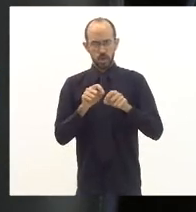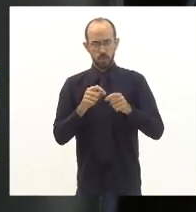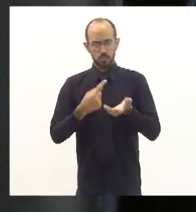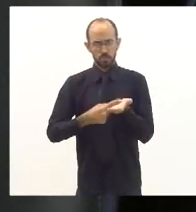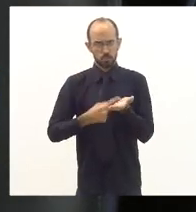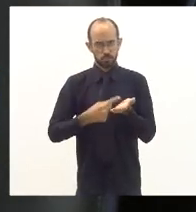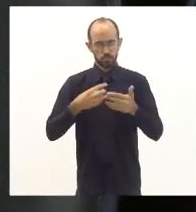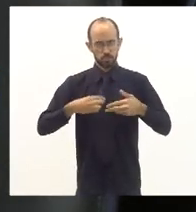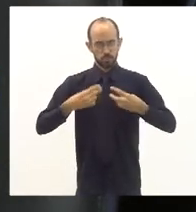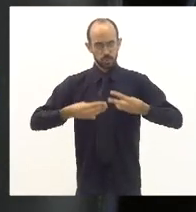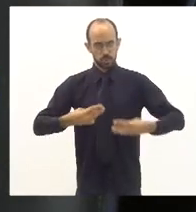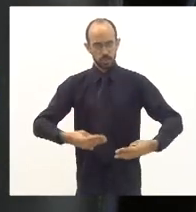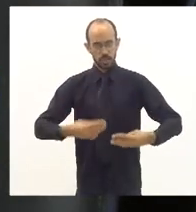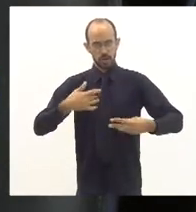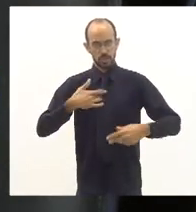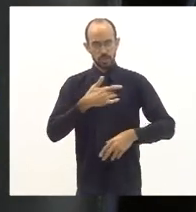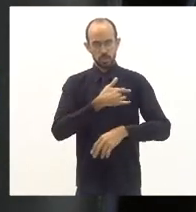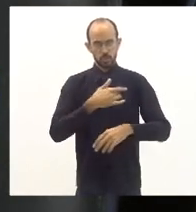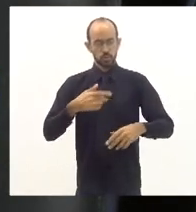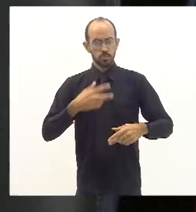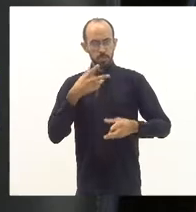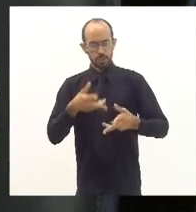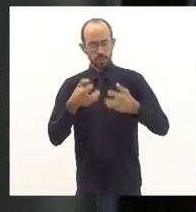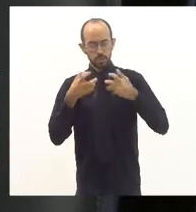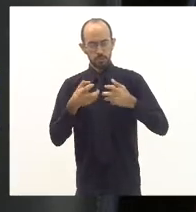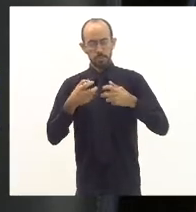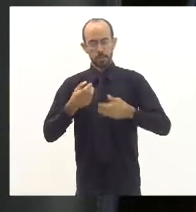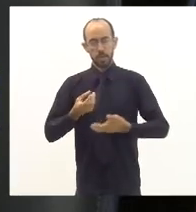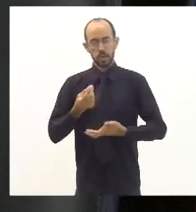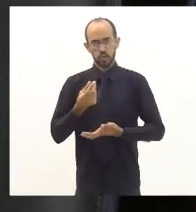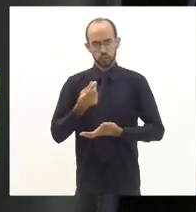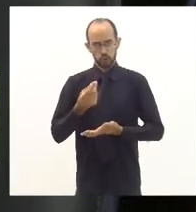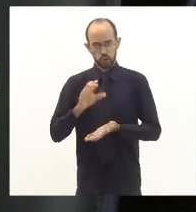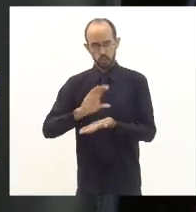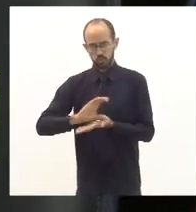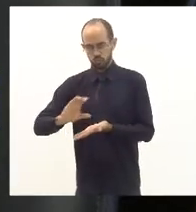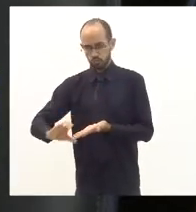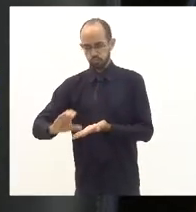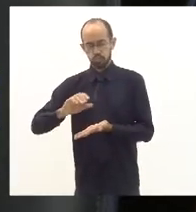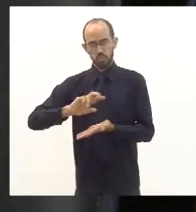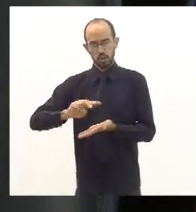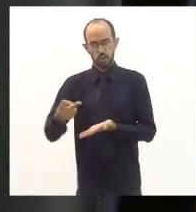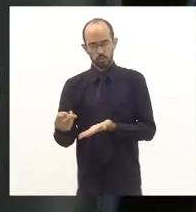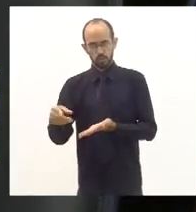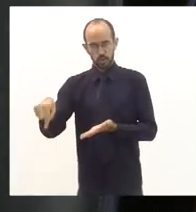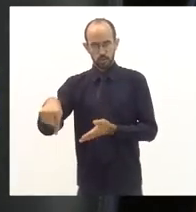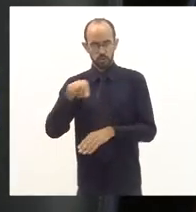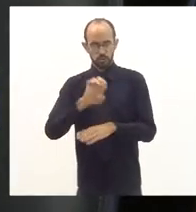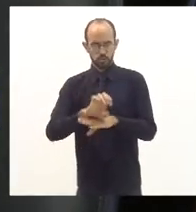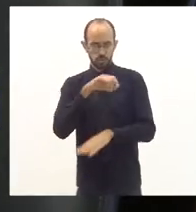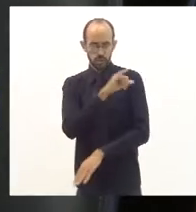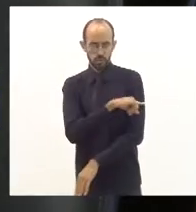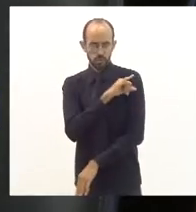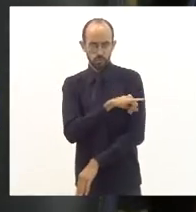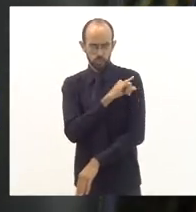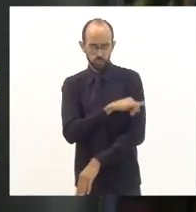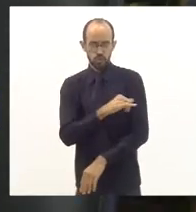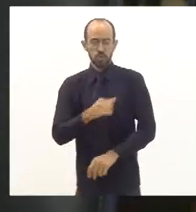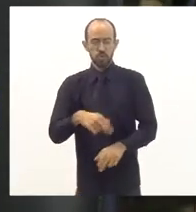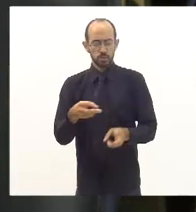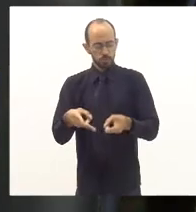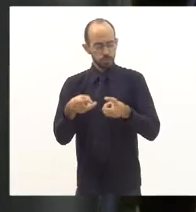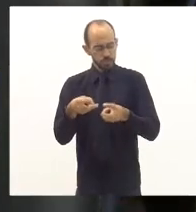da Saúde para poder identificar os recursos financeiros que estão vindo ao Estado para a saúde e a gente poder mapear melhor como é que isso